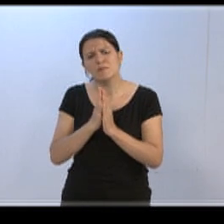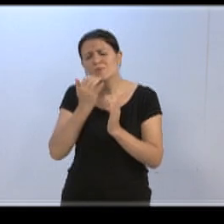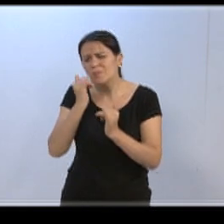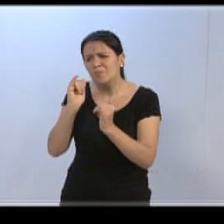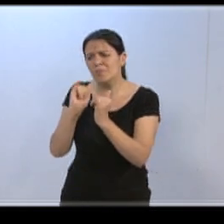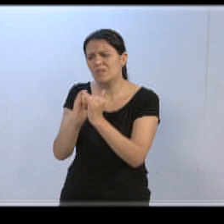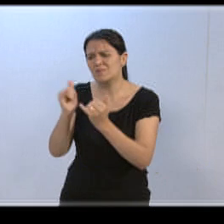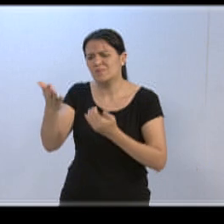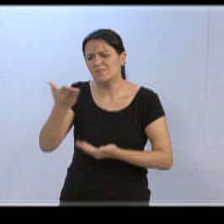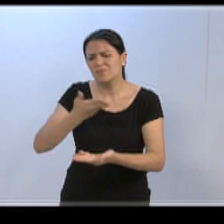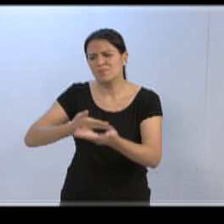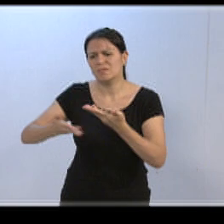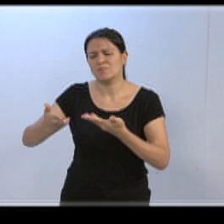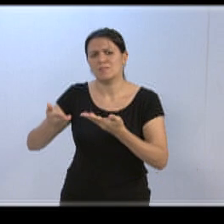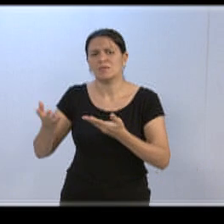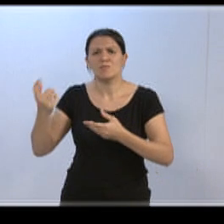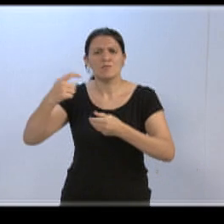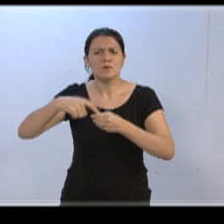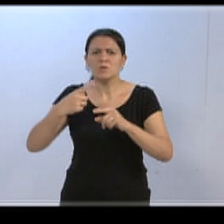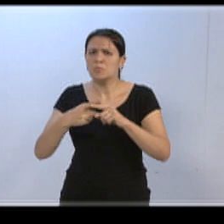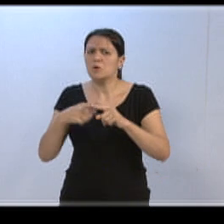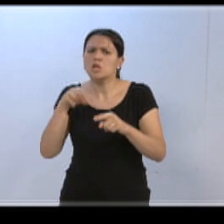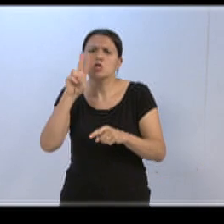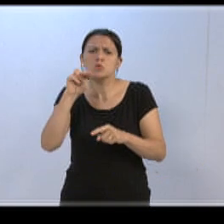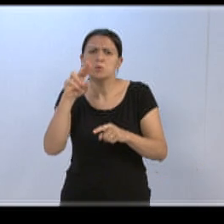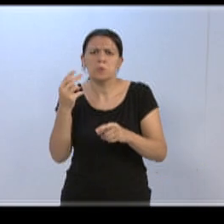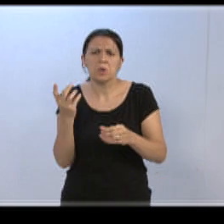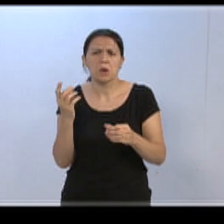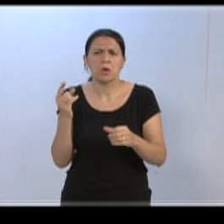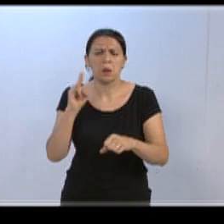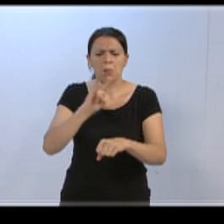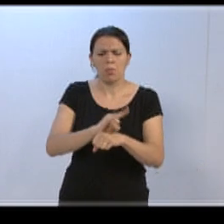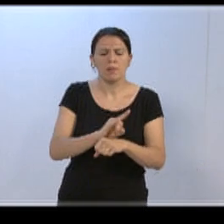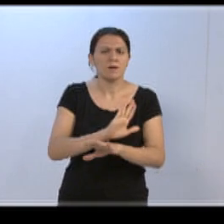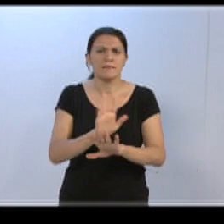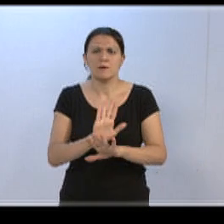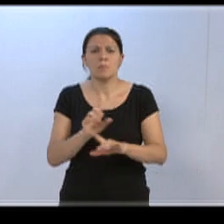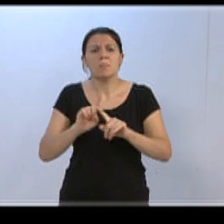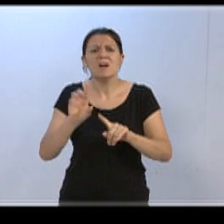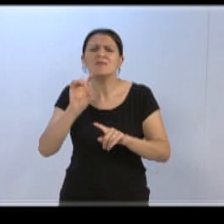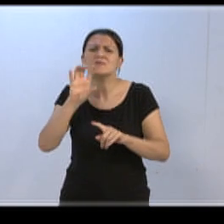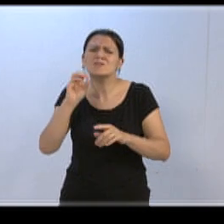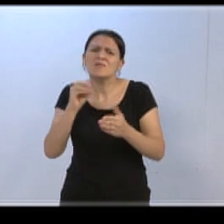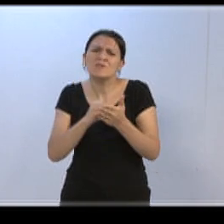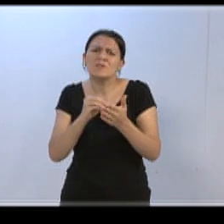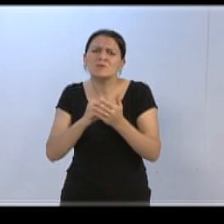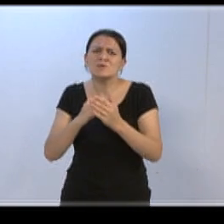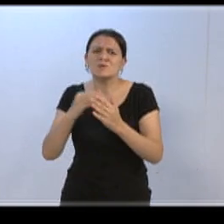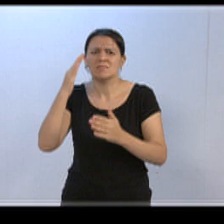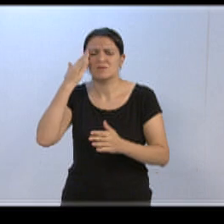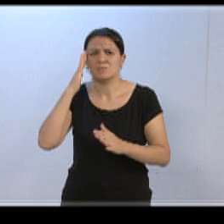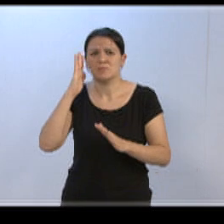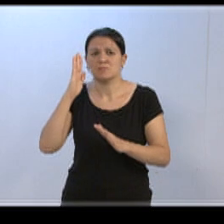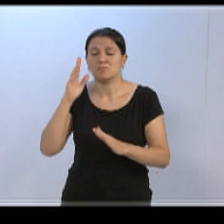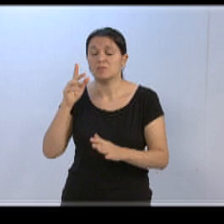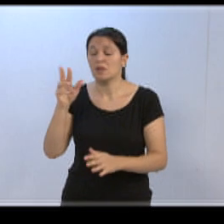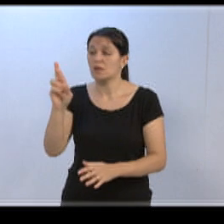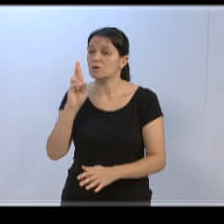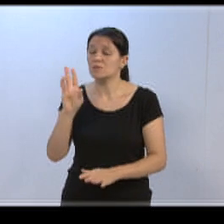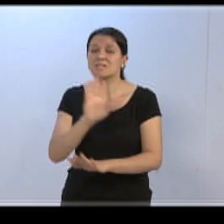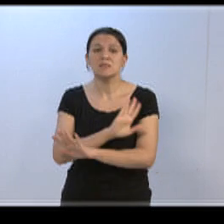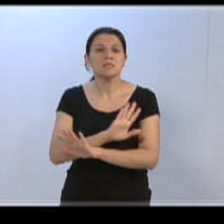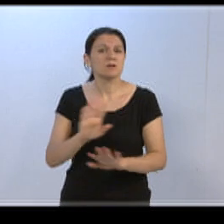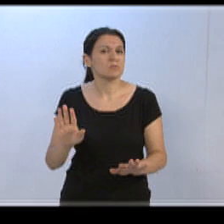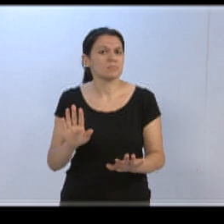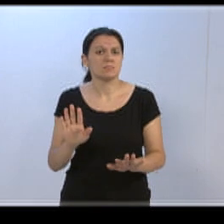outro e vamos voltar ao relacionamento, pois não houve traição, houve um desentendimento. Ela disse não. Faça